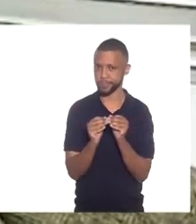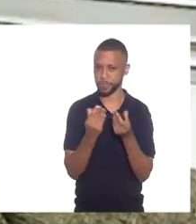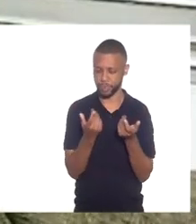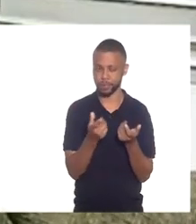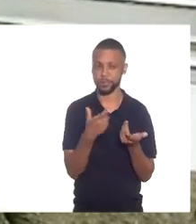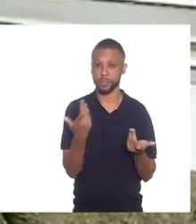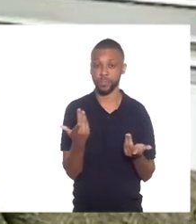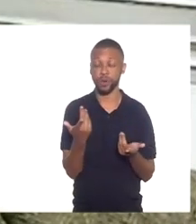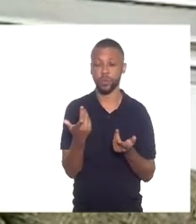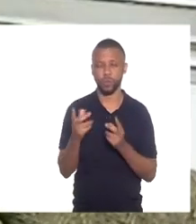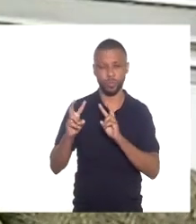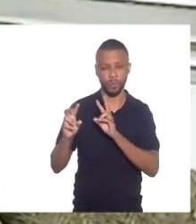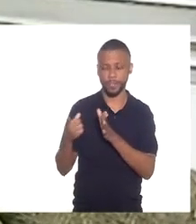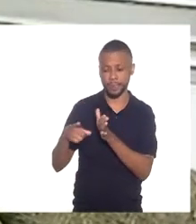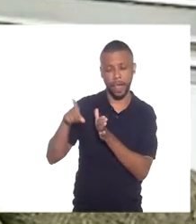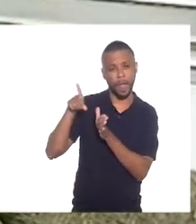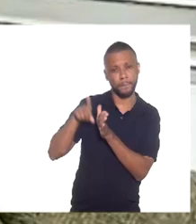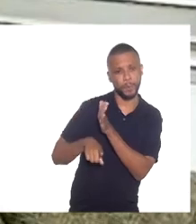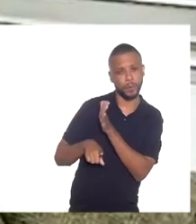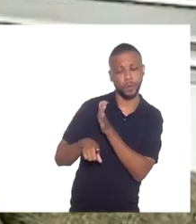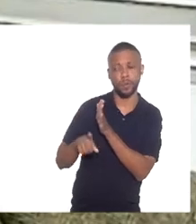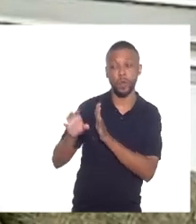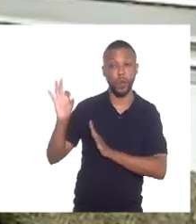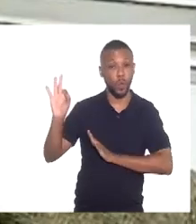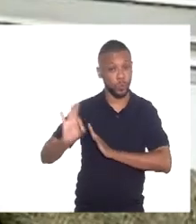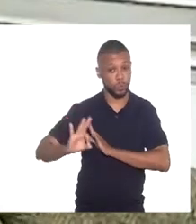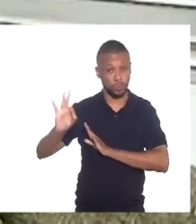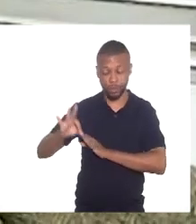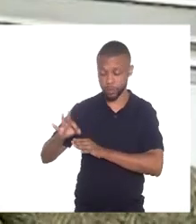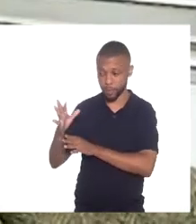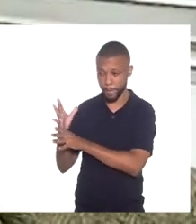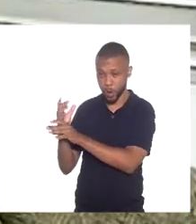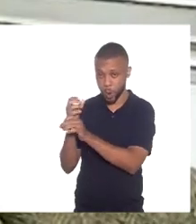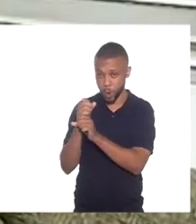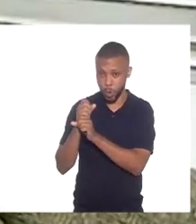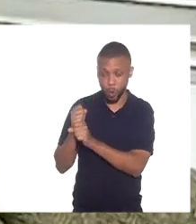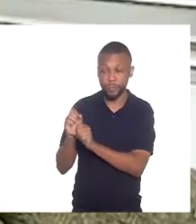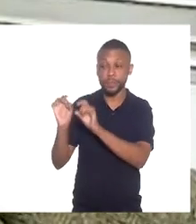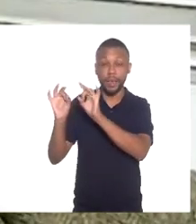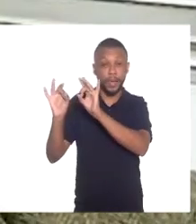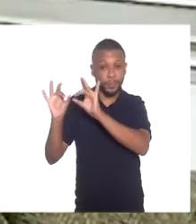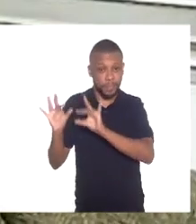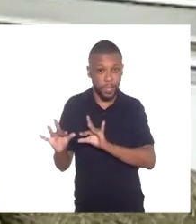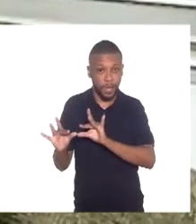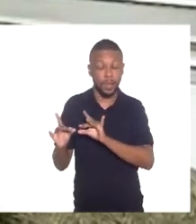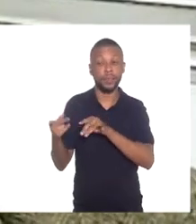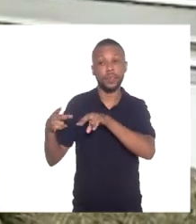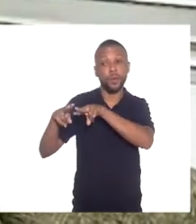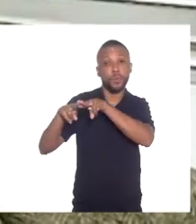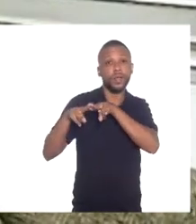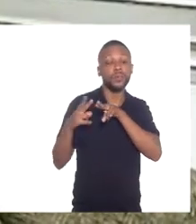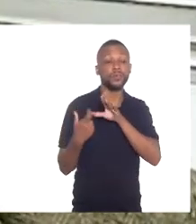esses abatimentos das PEs, das participações especiais, se deve a uma resolução